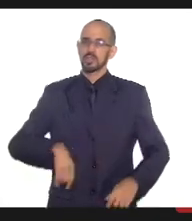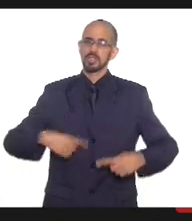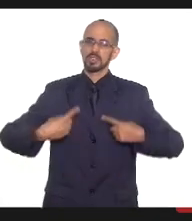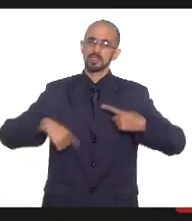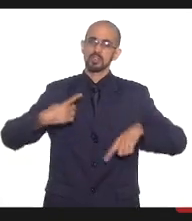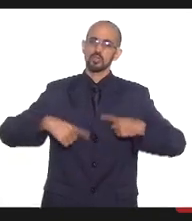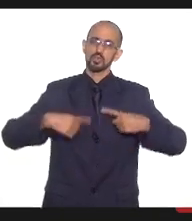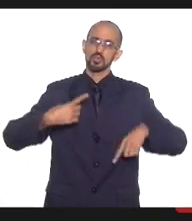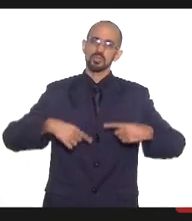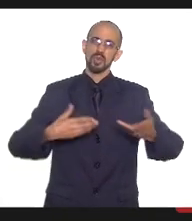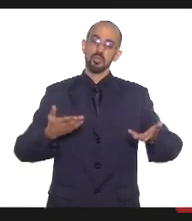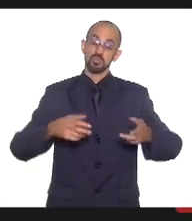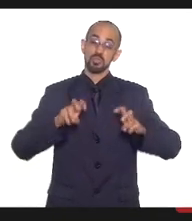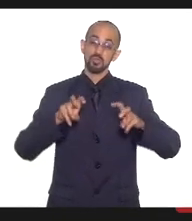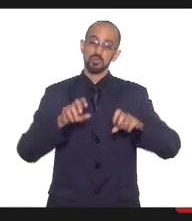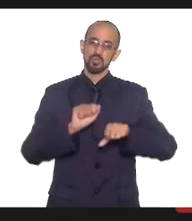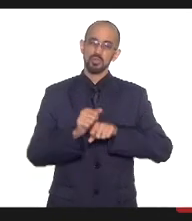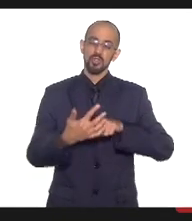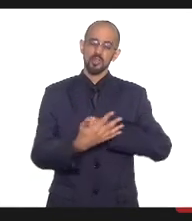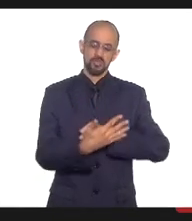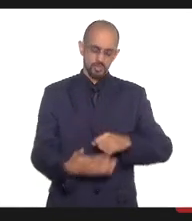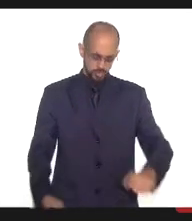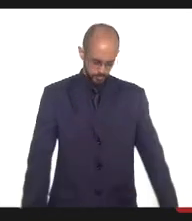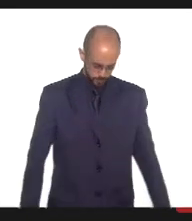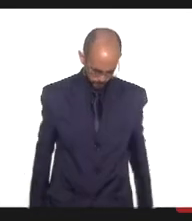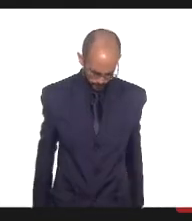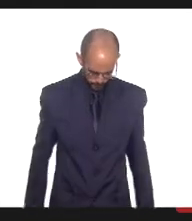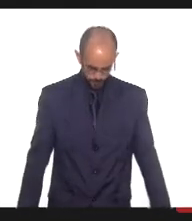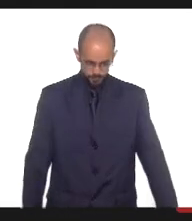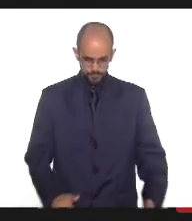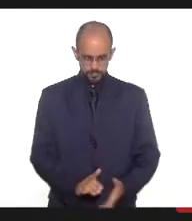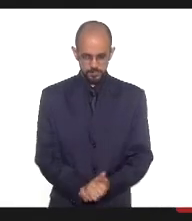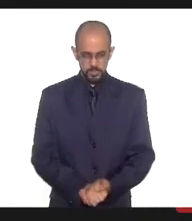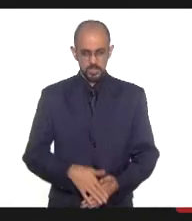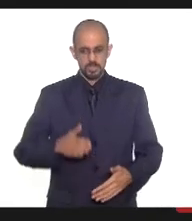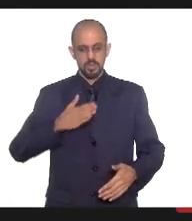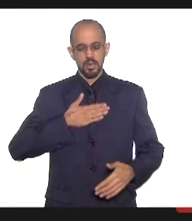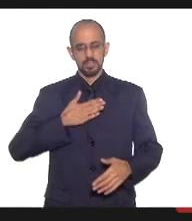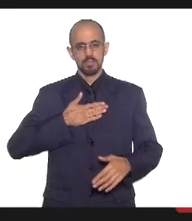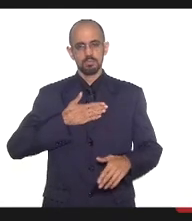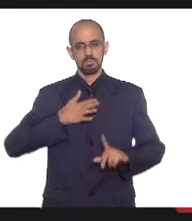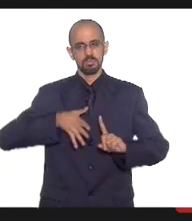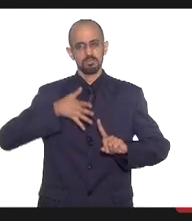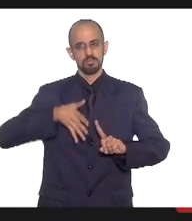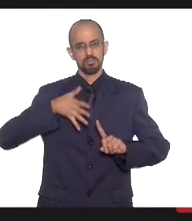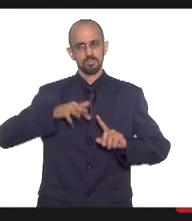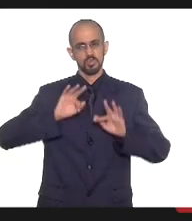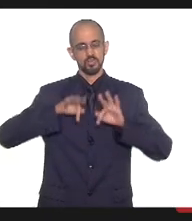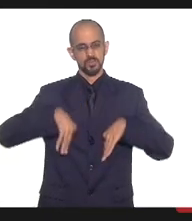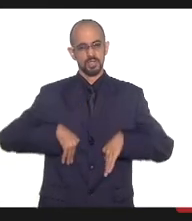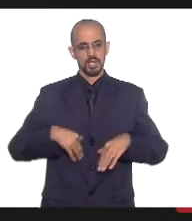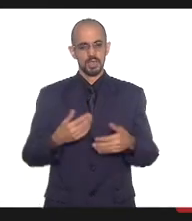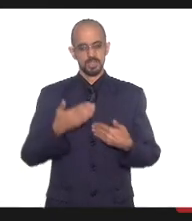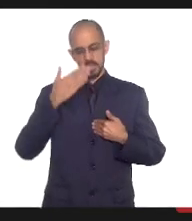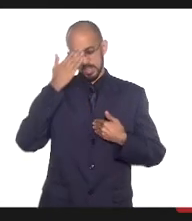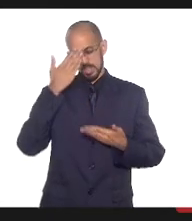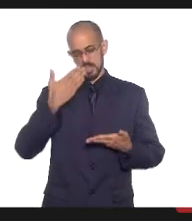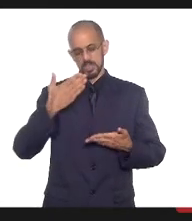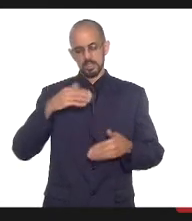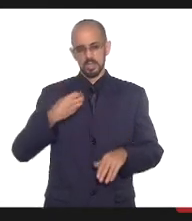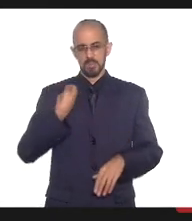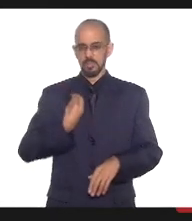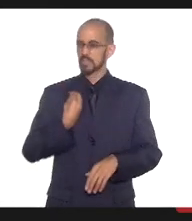os municípios a respeito do vídeo quero correr de são as minhas considerações e agradecer a participação